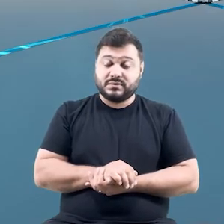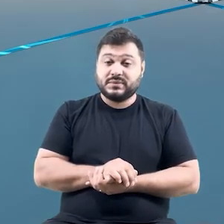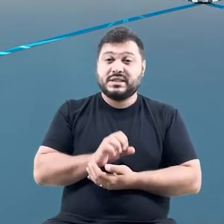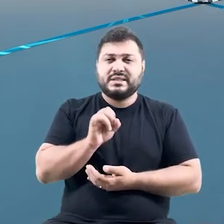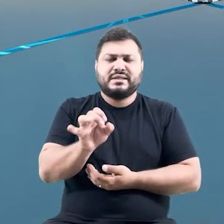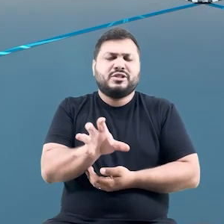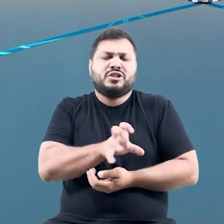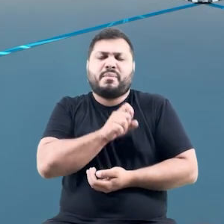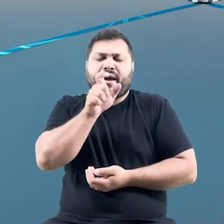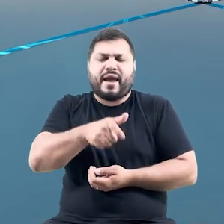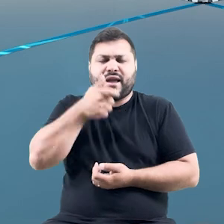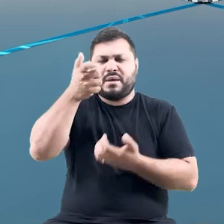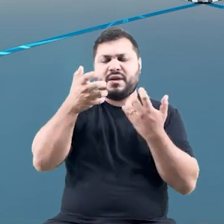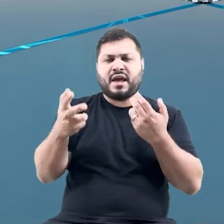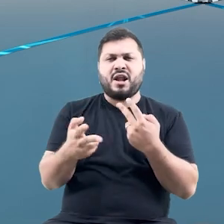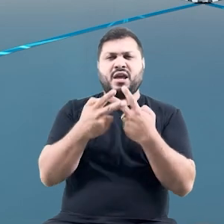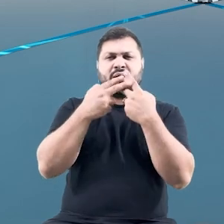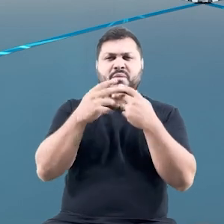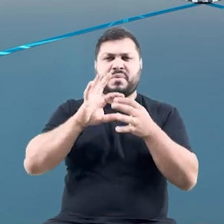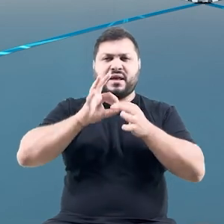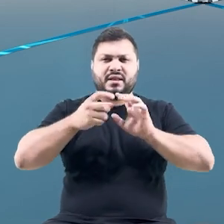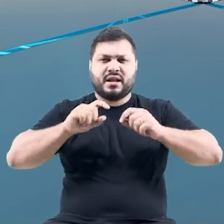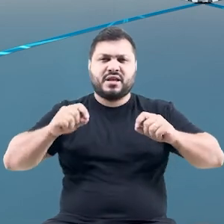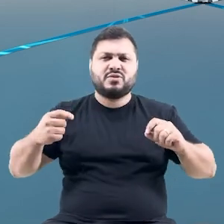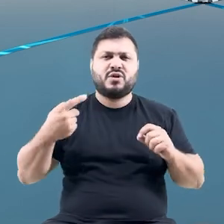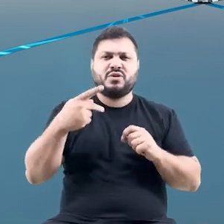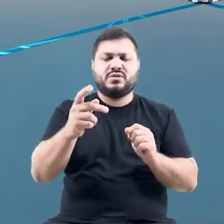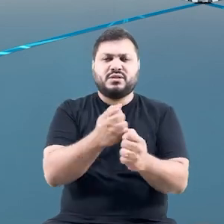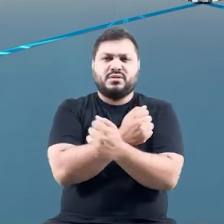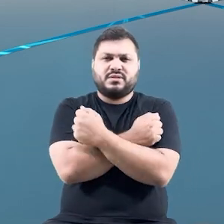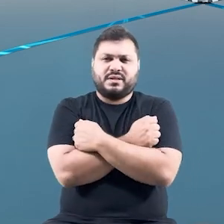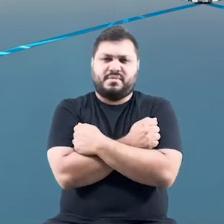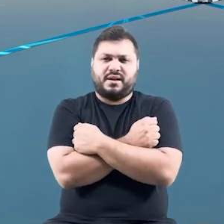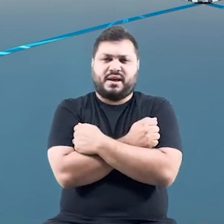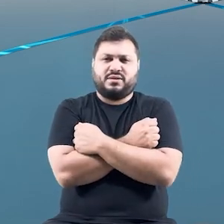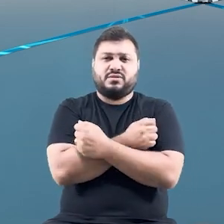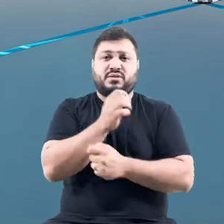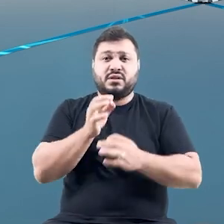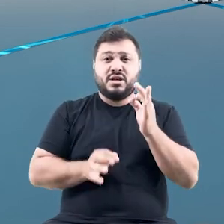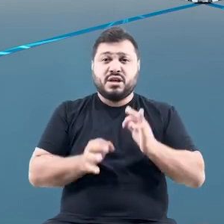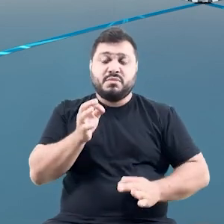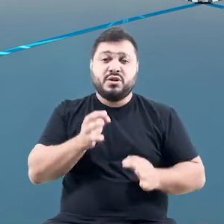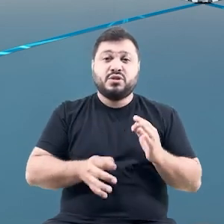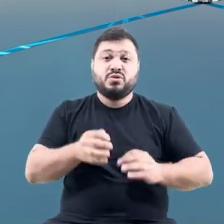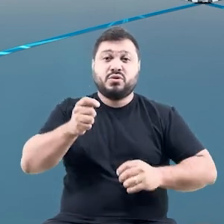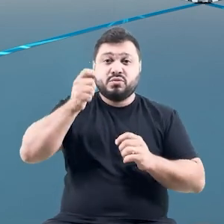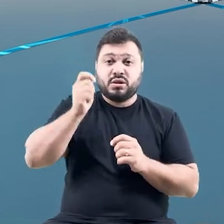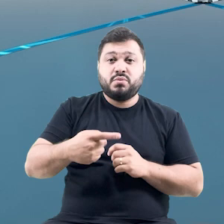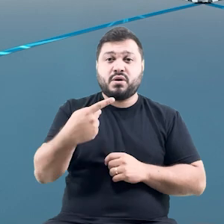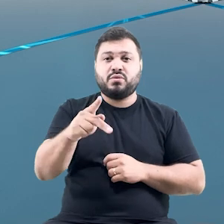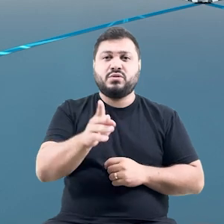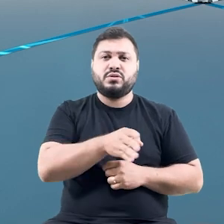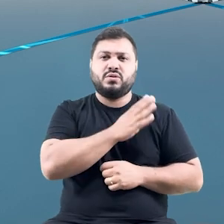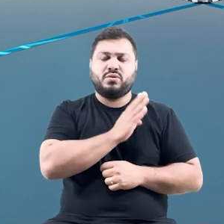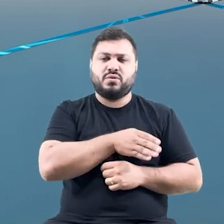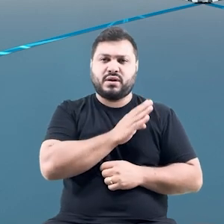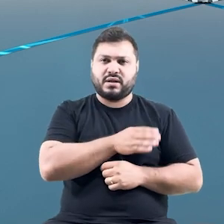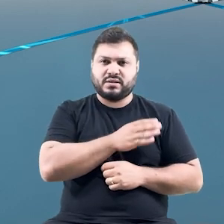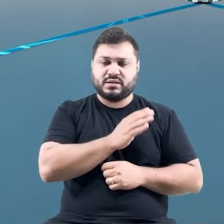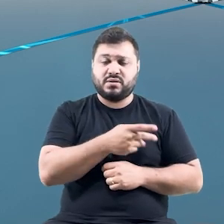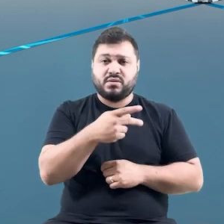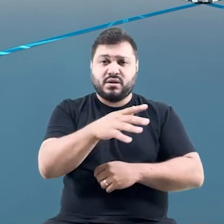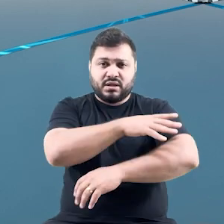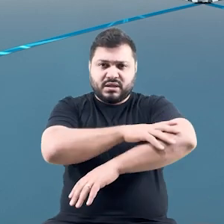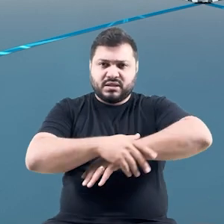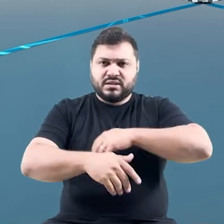Se te amar for crime, quero que me prenda nas correntes dos teus abraços e me julgue no tribunal do seu coração,